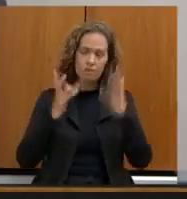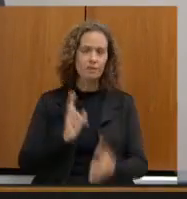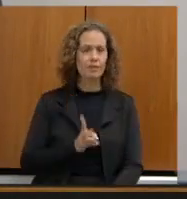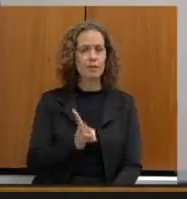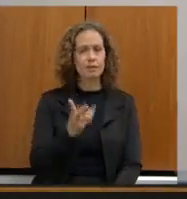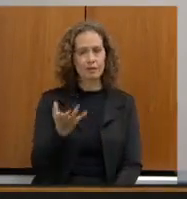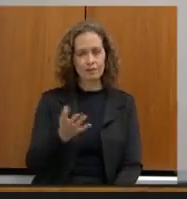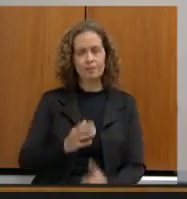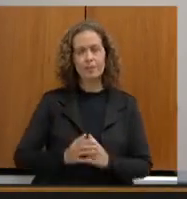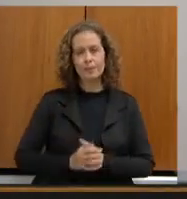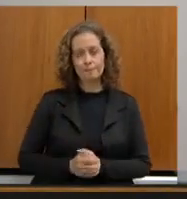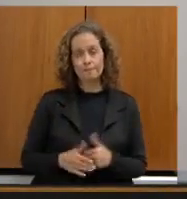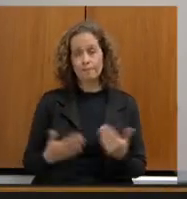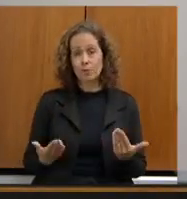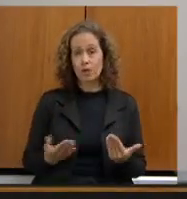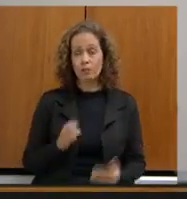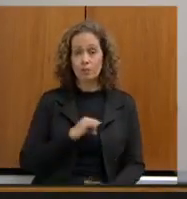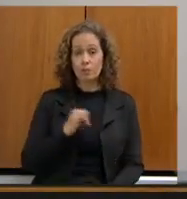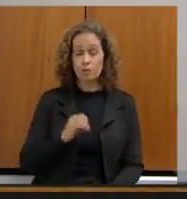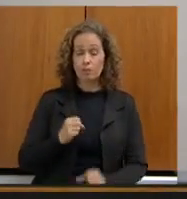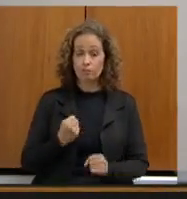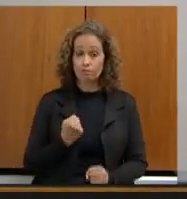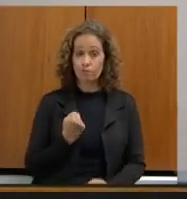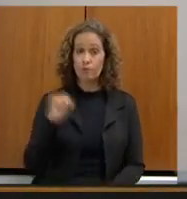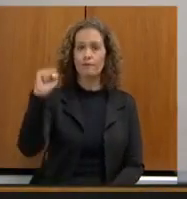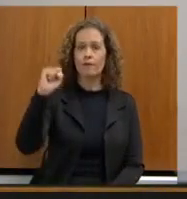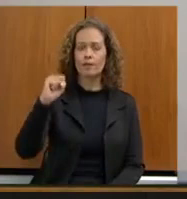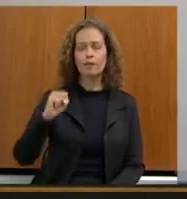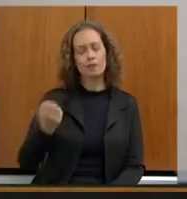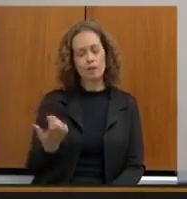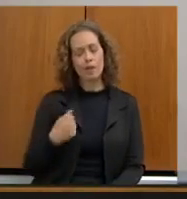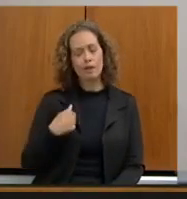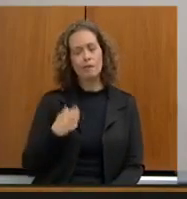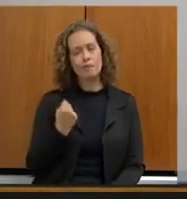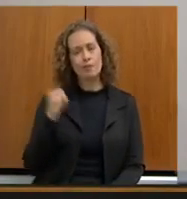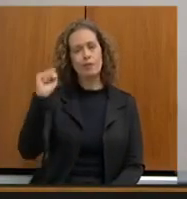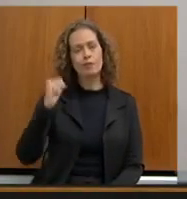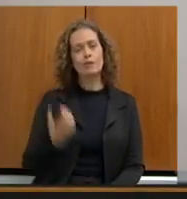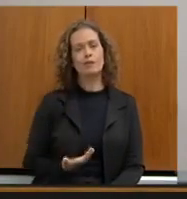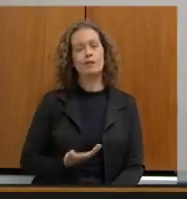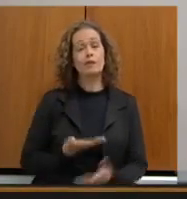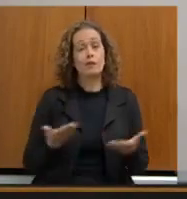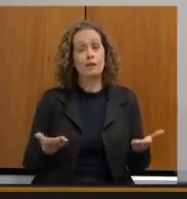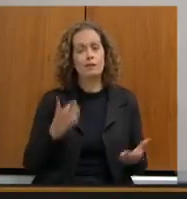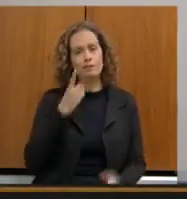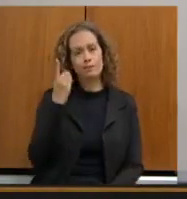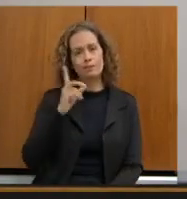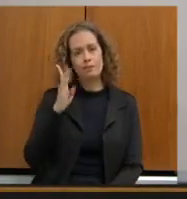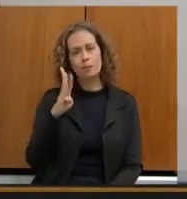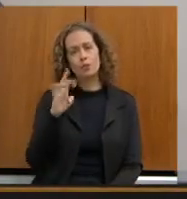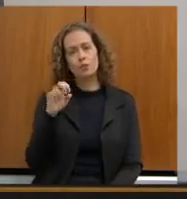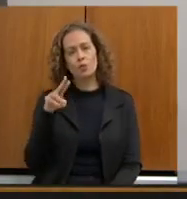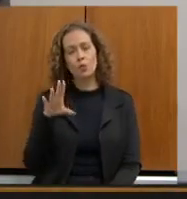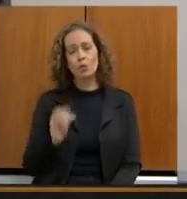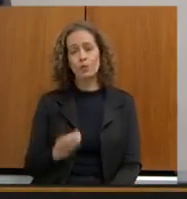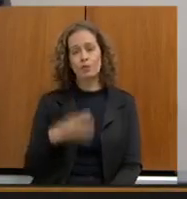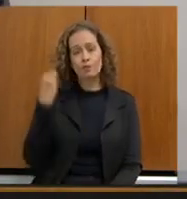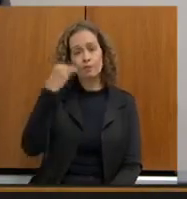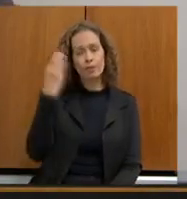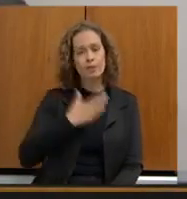então eu pudesse defender defenderia E aí Deputado Bruna no auge da minha experiência